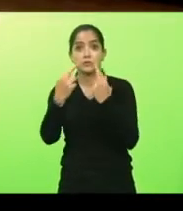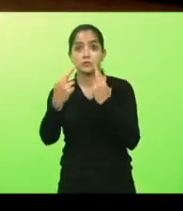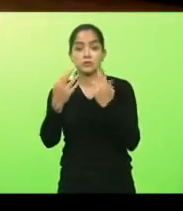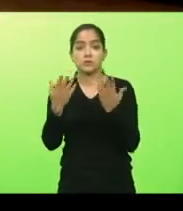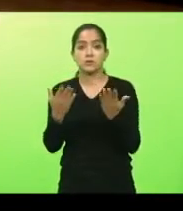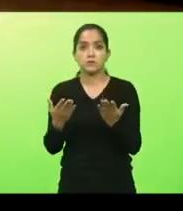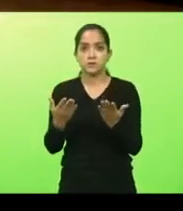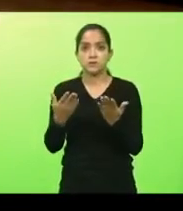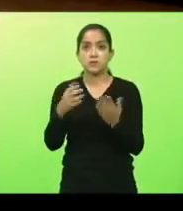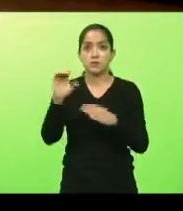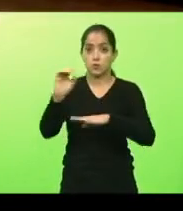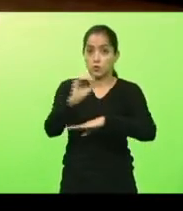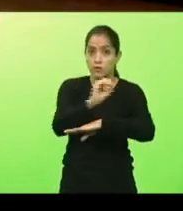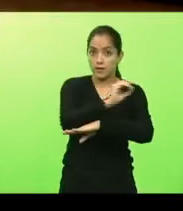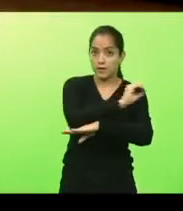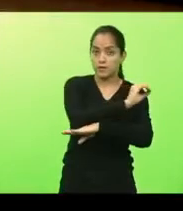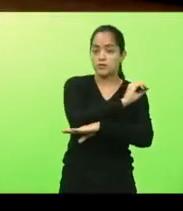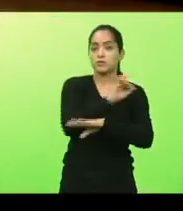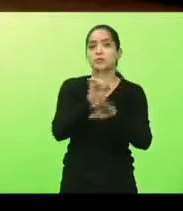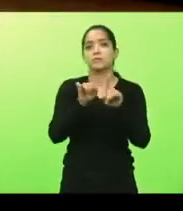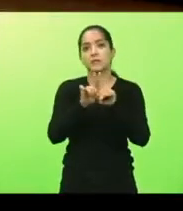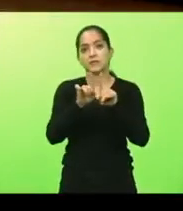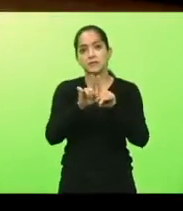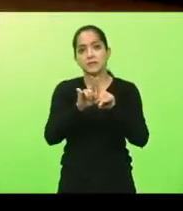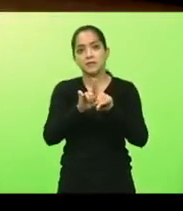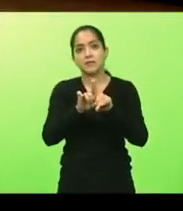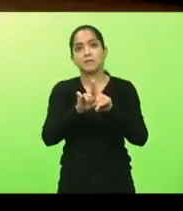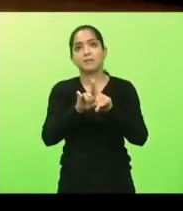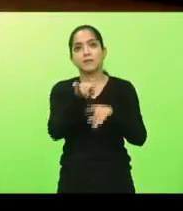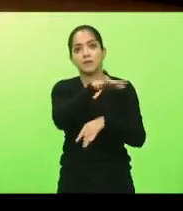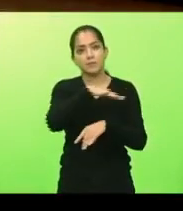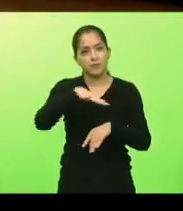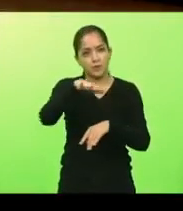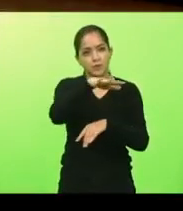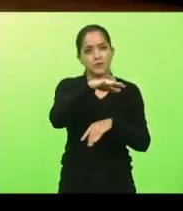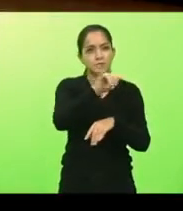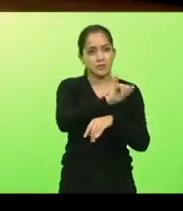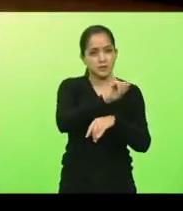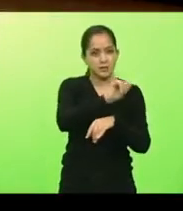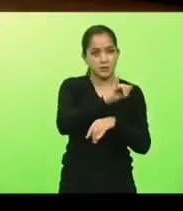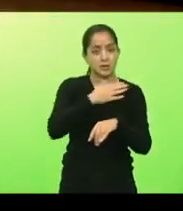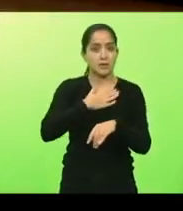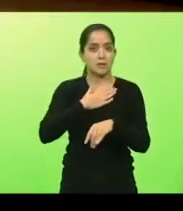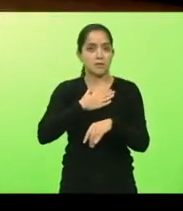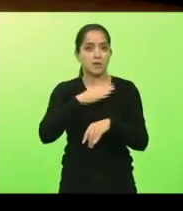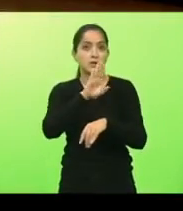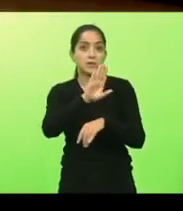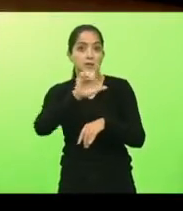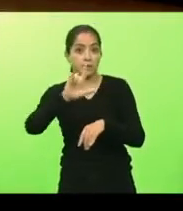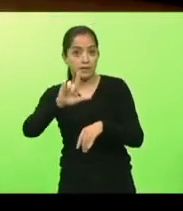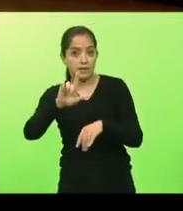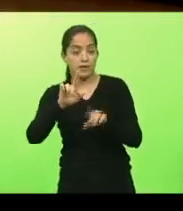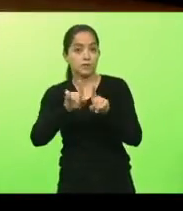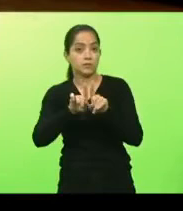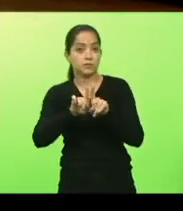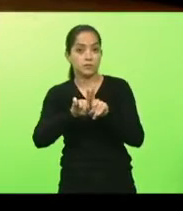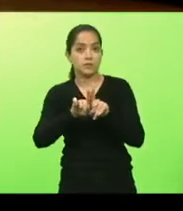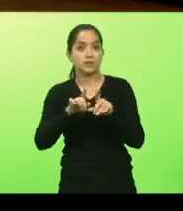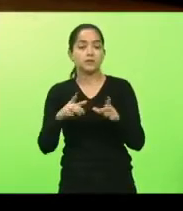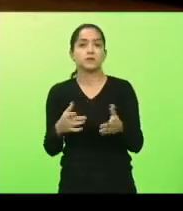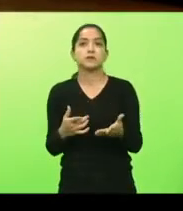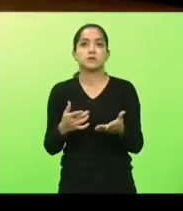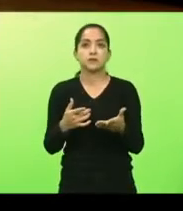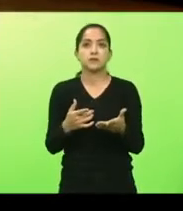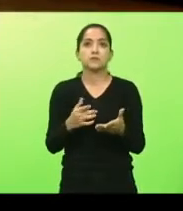no meio-oeste, mas também na região do Vale do Itajaí, na minha região de Blumenau, a região da